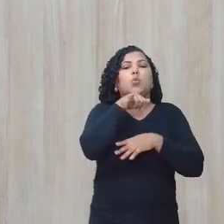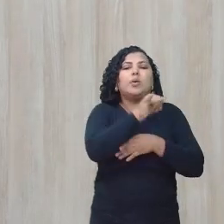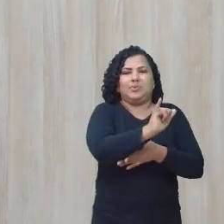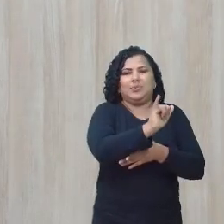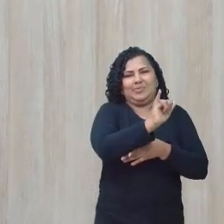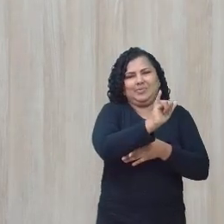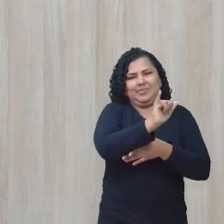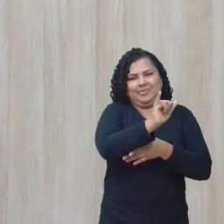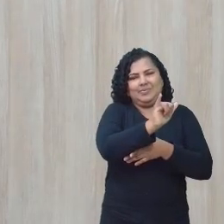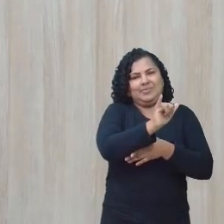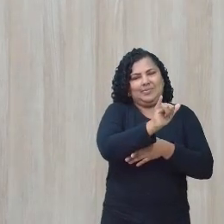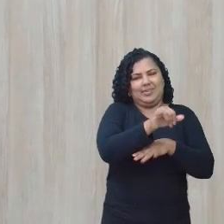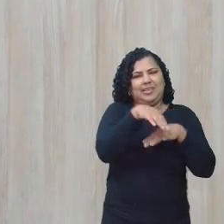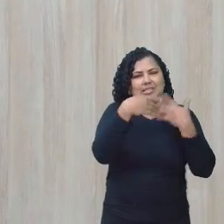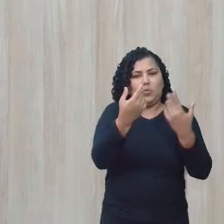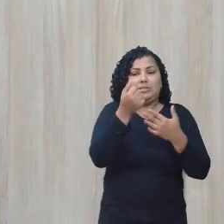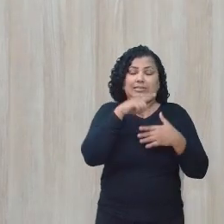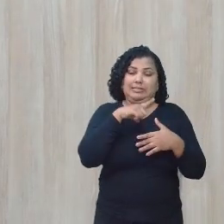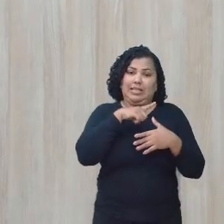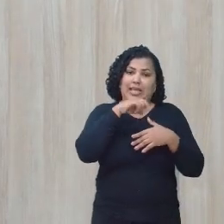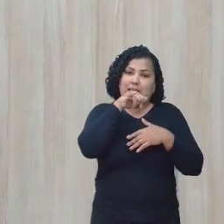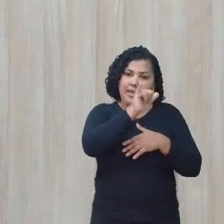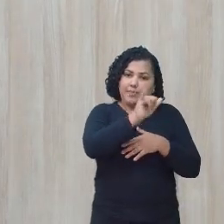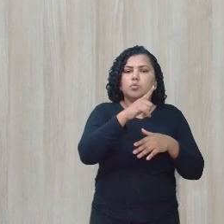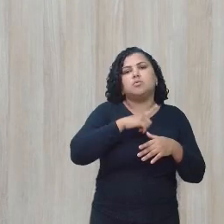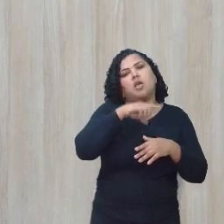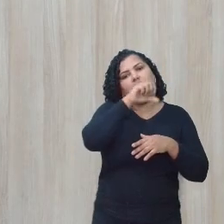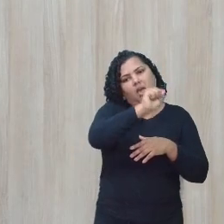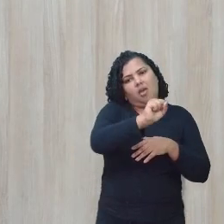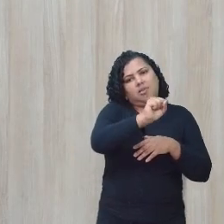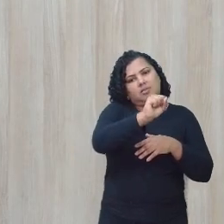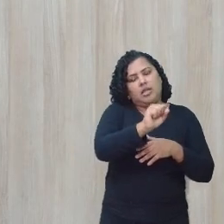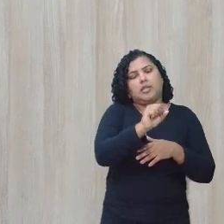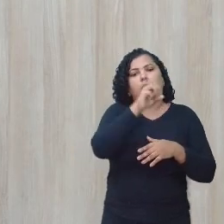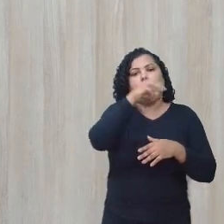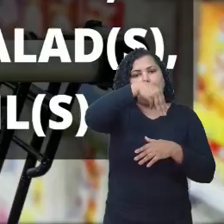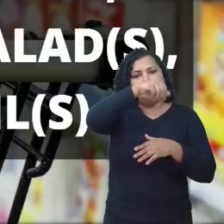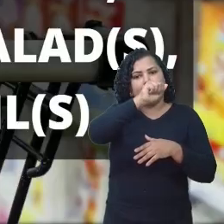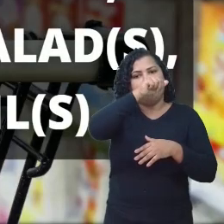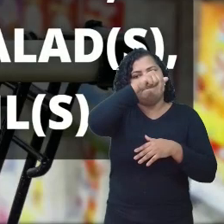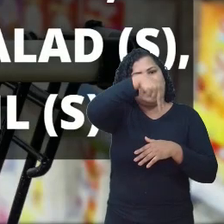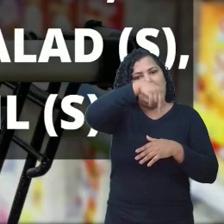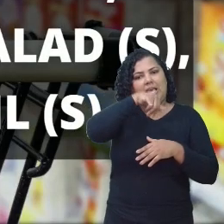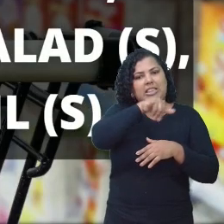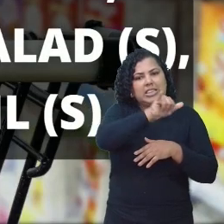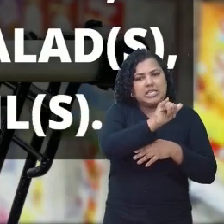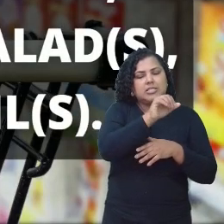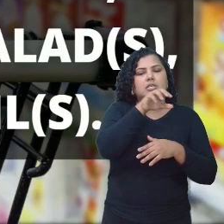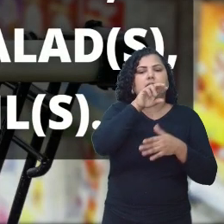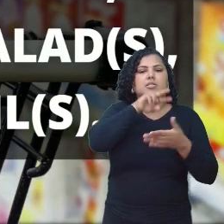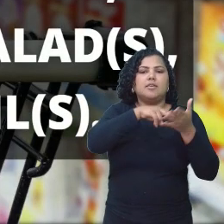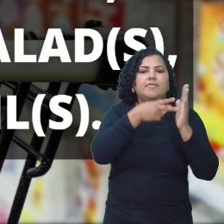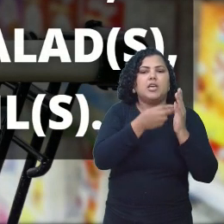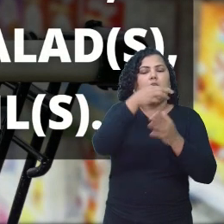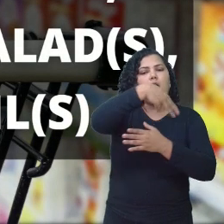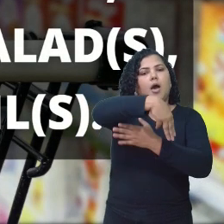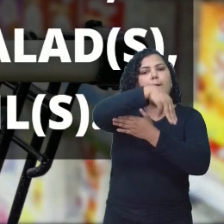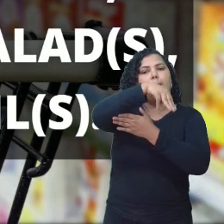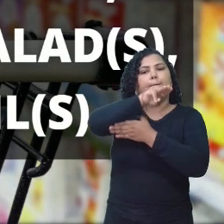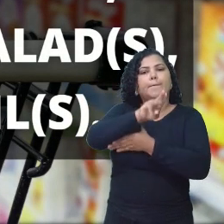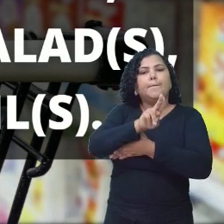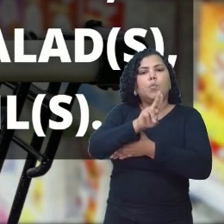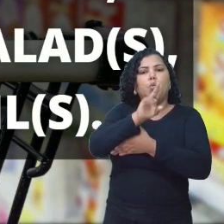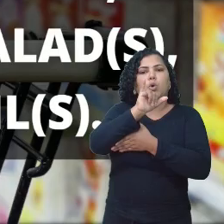Y. Então, se tem Y, tem S. Então, esse many vai ser o muitos ou